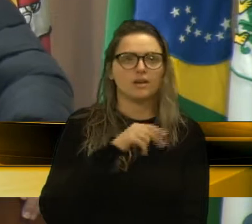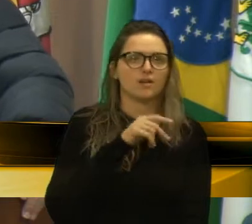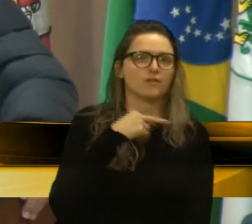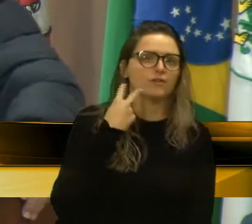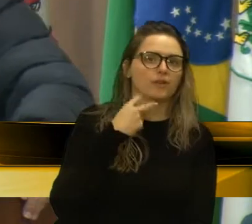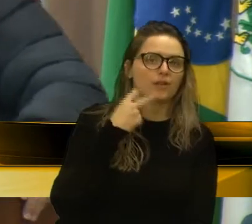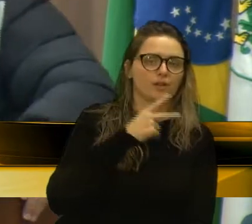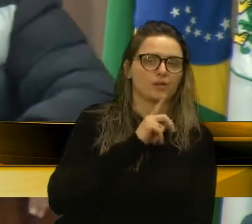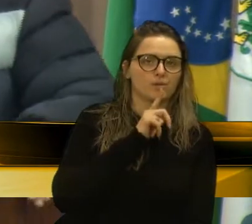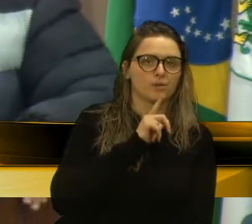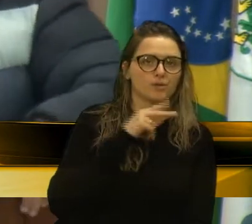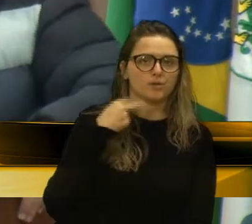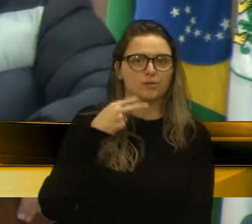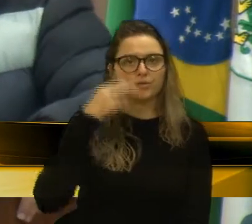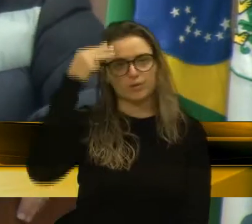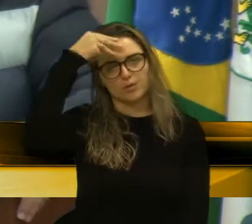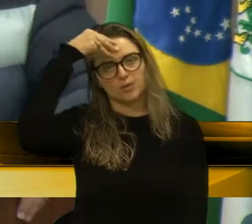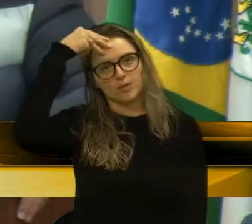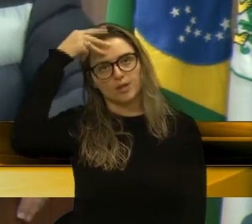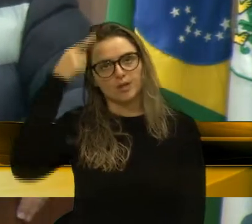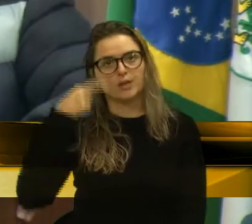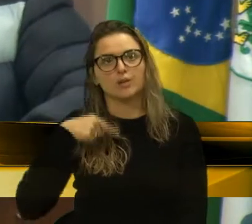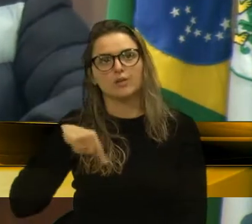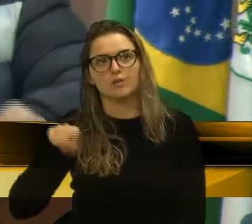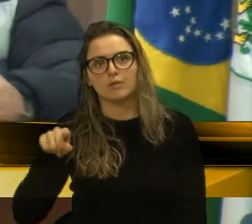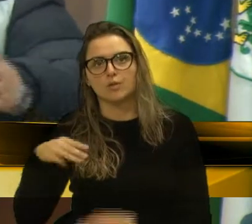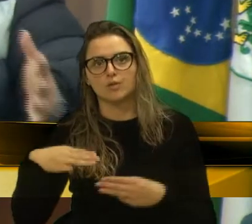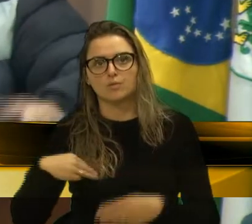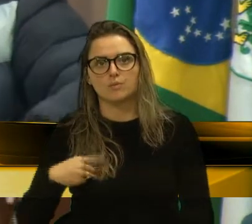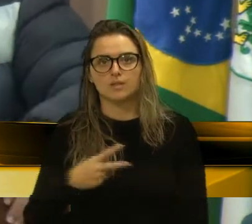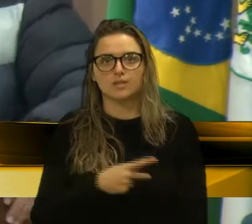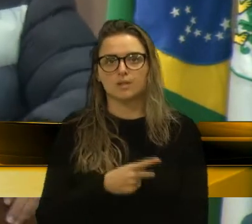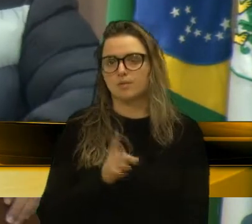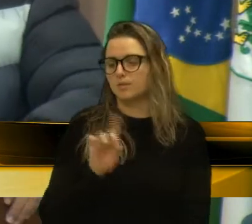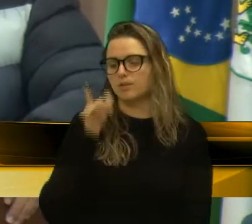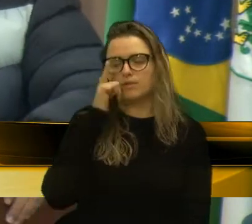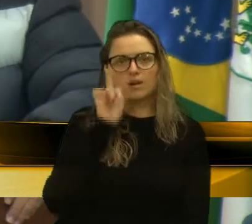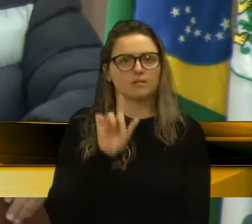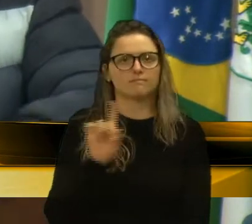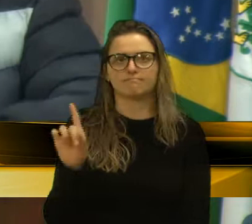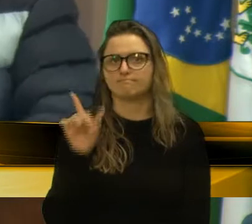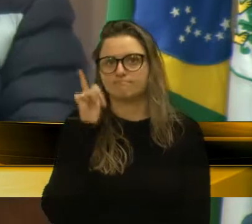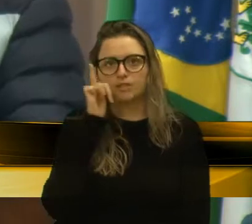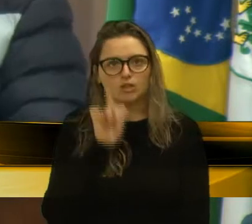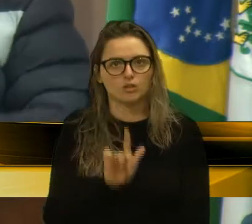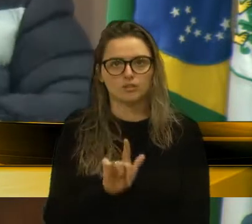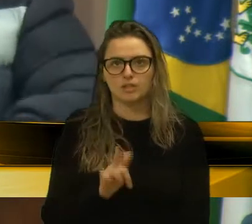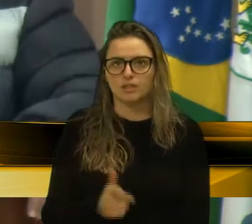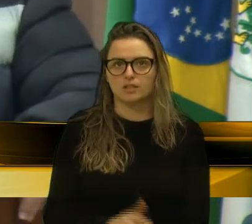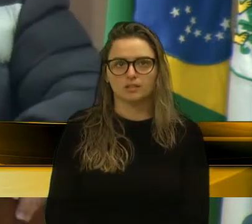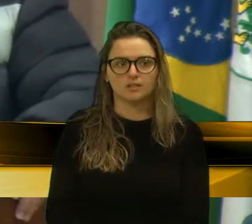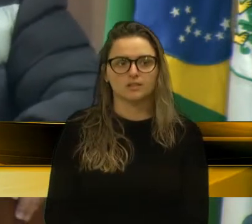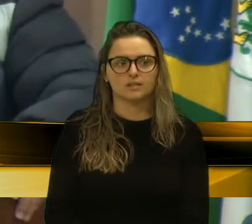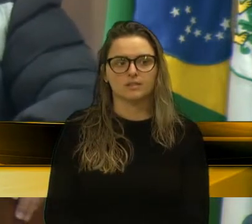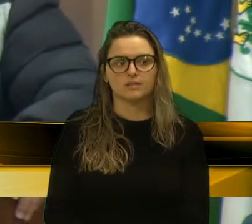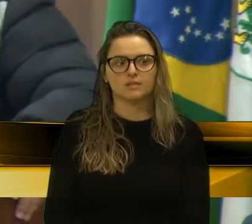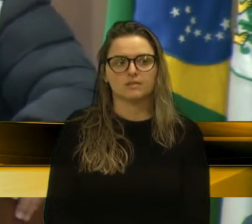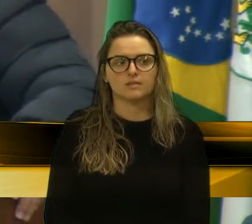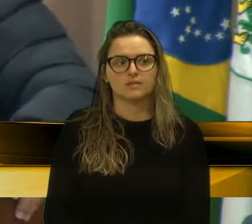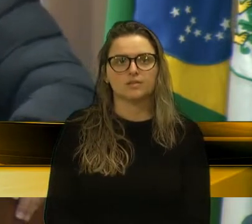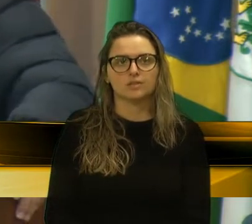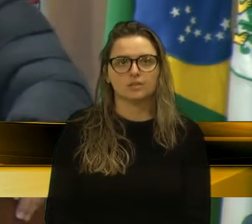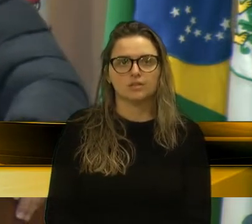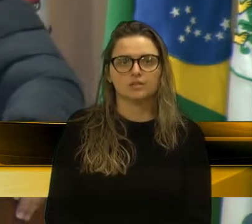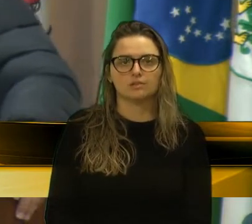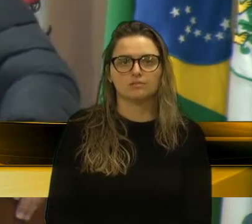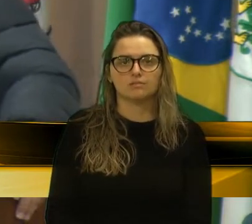Kiko, o vereador Meneguzzi, foram atrás do Ministério Público, não vão conseguir. Não, não. A bola de cristal ainda não